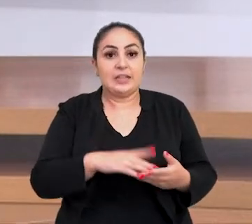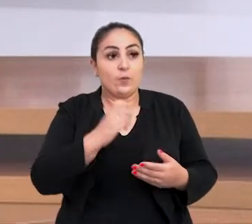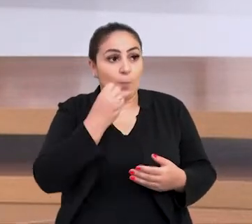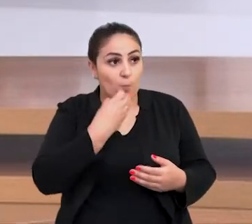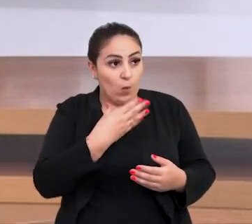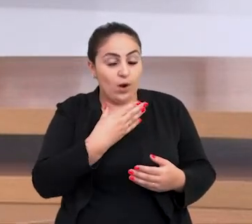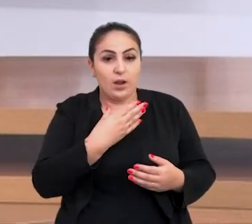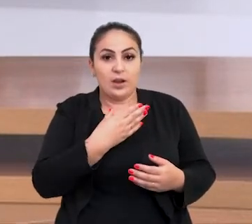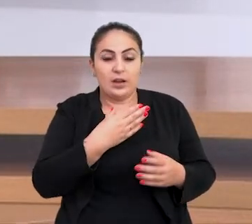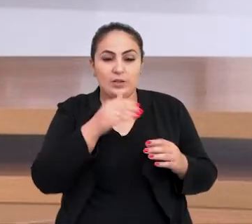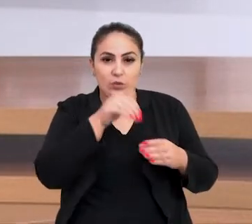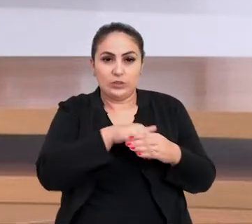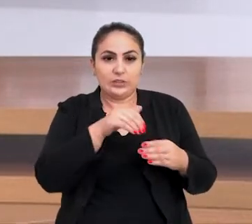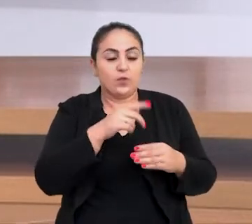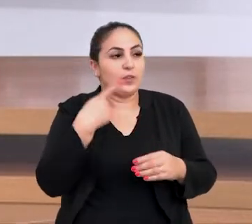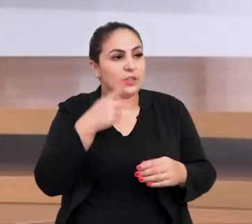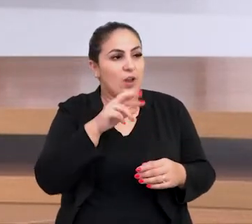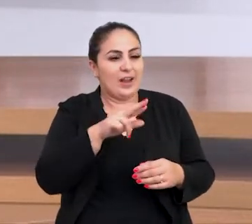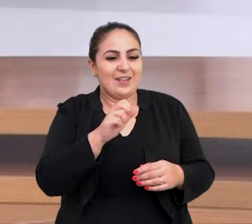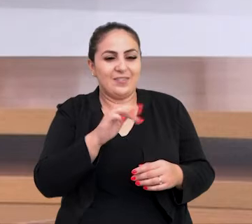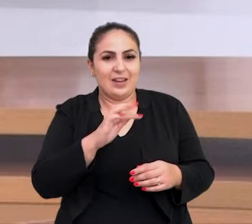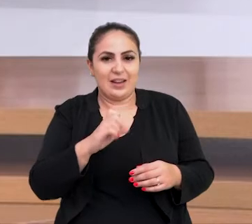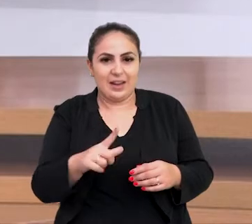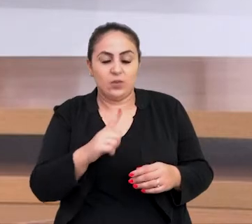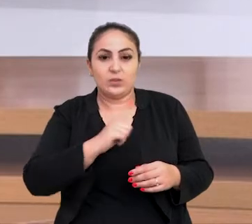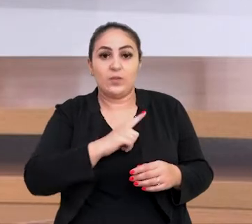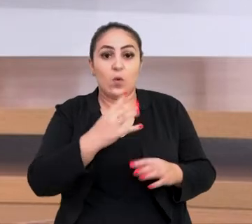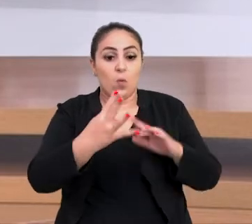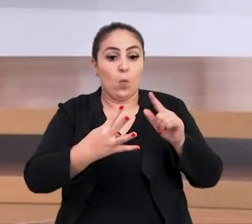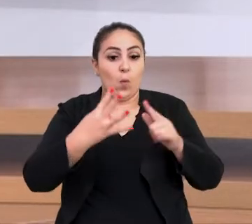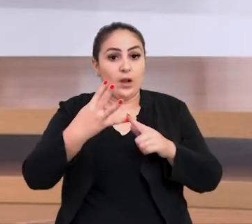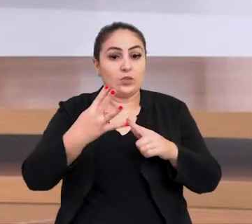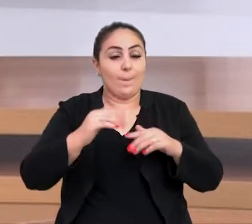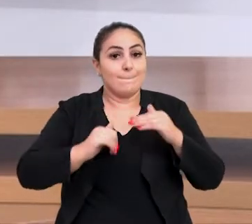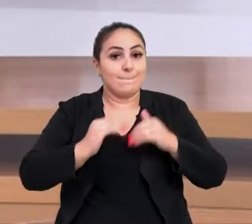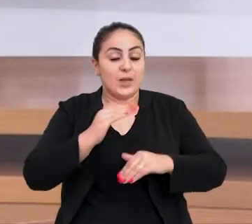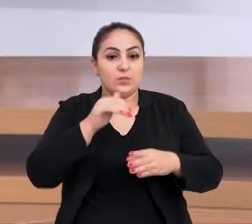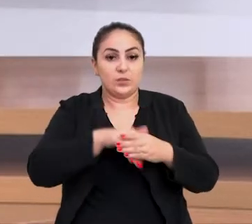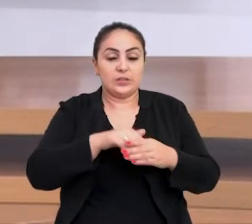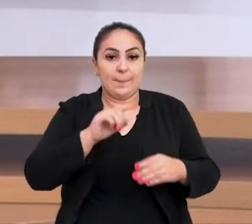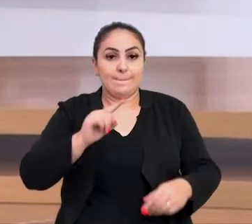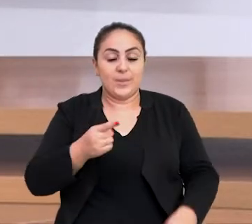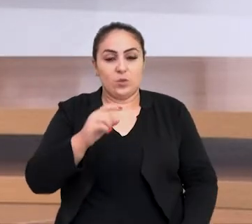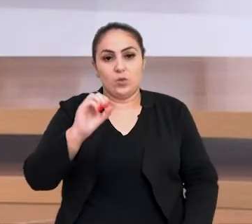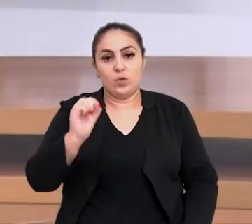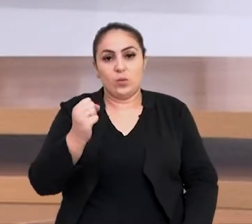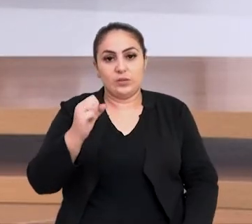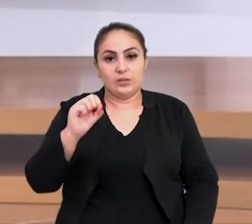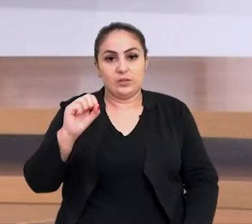tiveram uma boa votação. O vereador Rafael Colucci, então, foi o quarto mais votado, ele fez